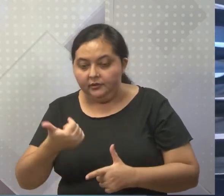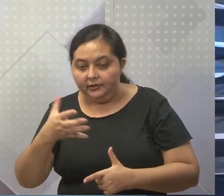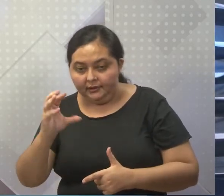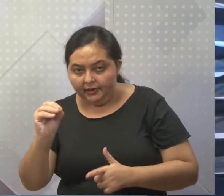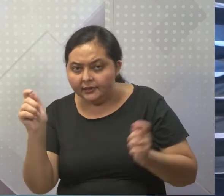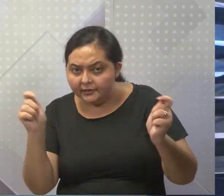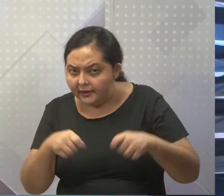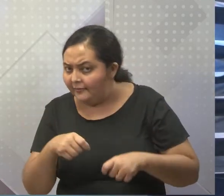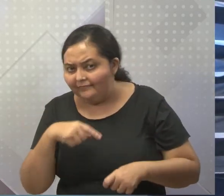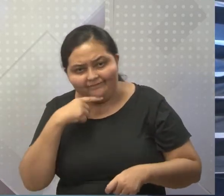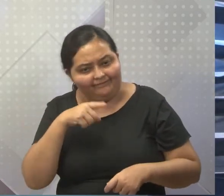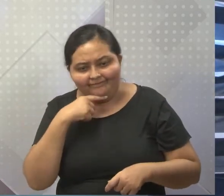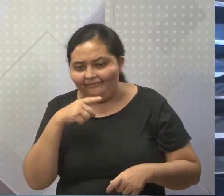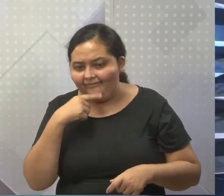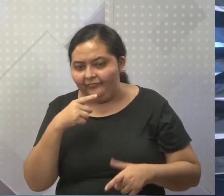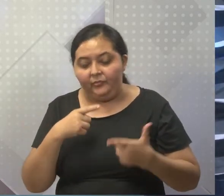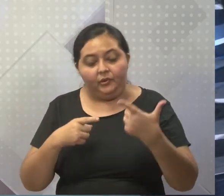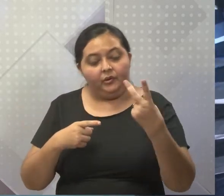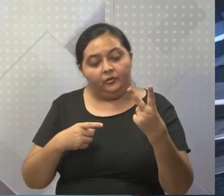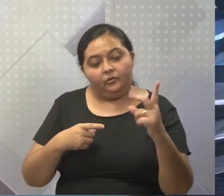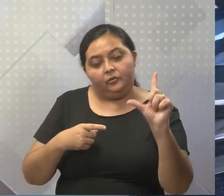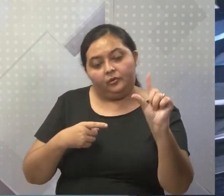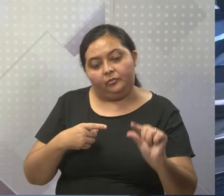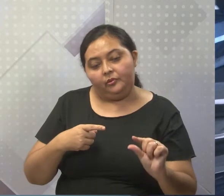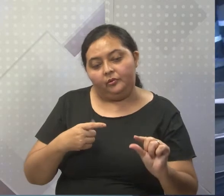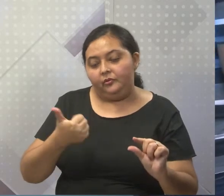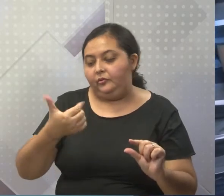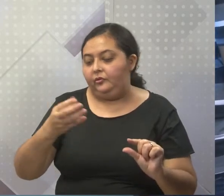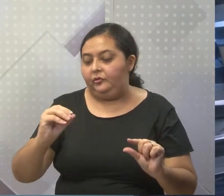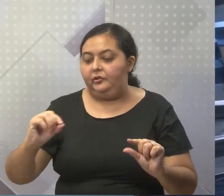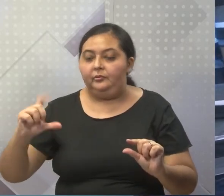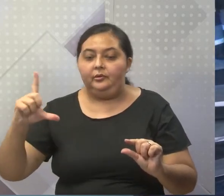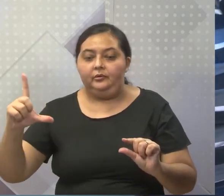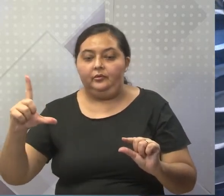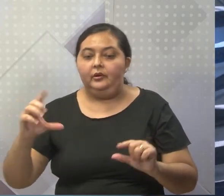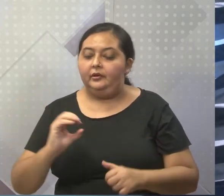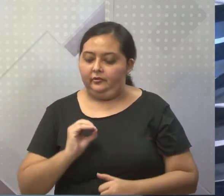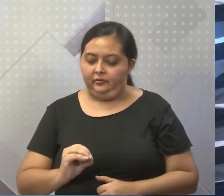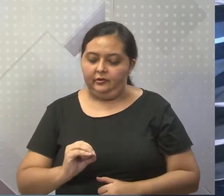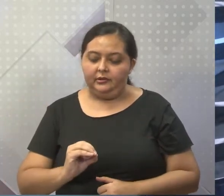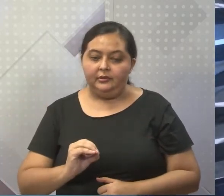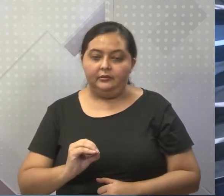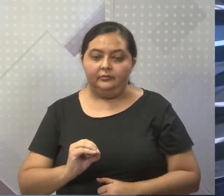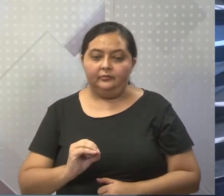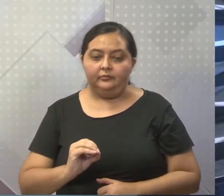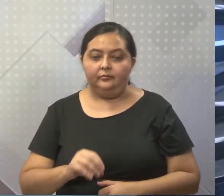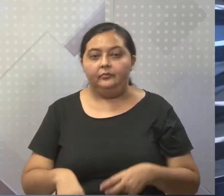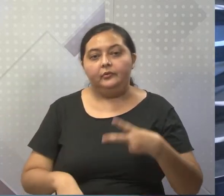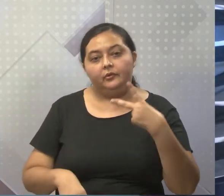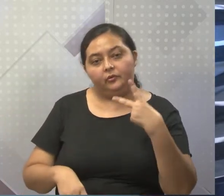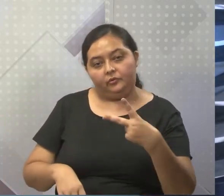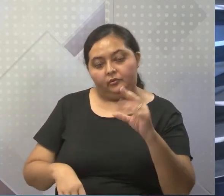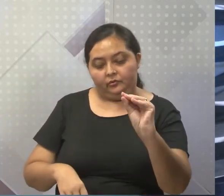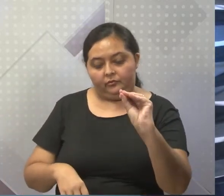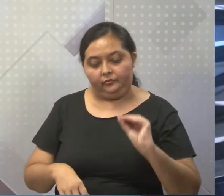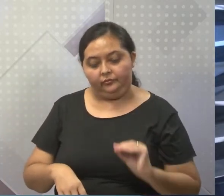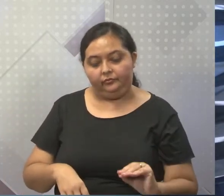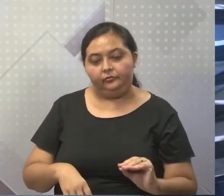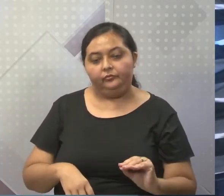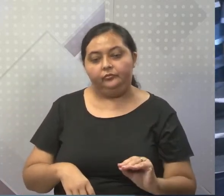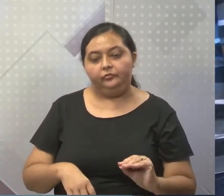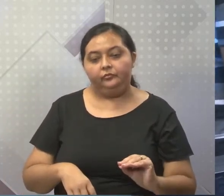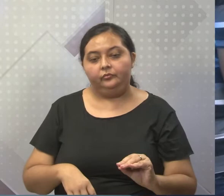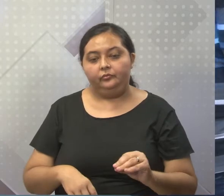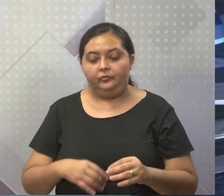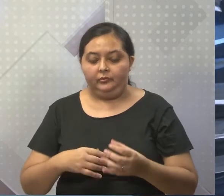Não, porque o 2 ele é menor do que o 10. Então, eu coloco o zerozinho aqui bonitinho. O 2 eu vou descer e vou